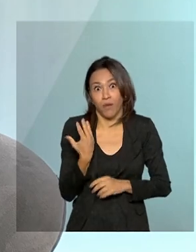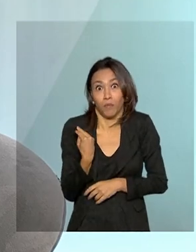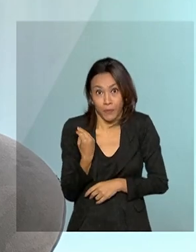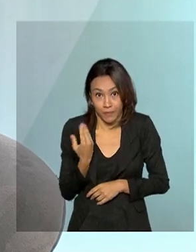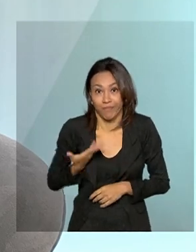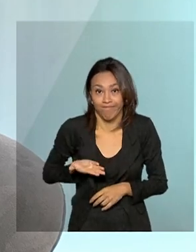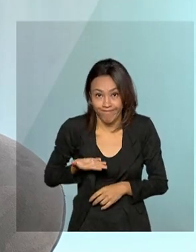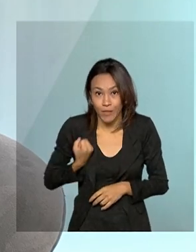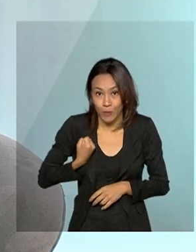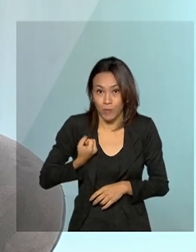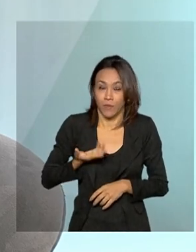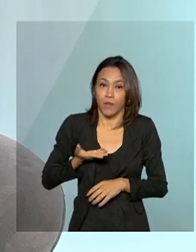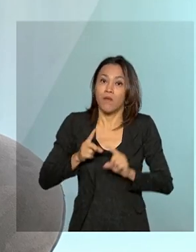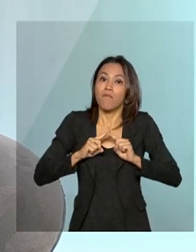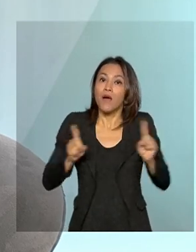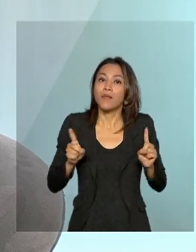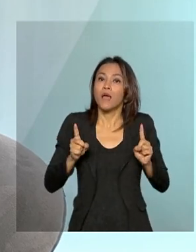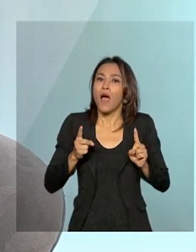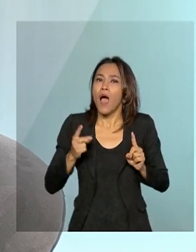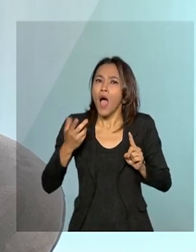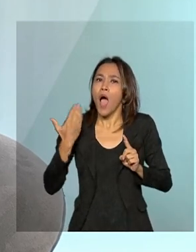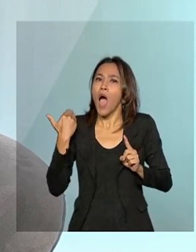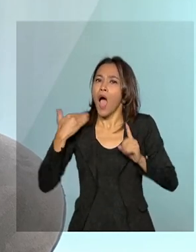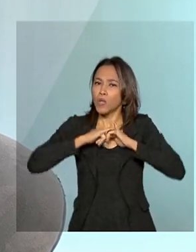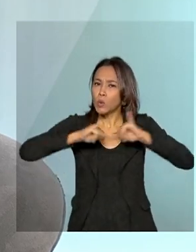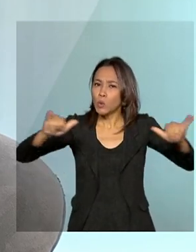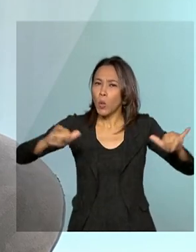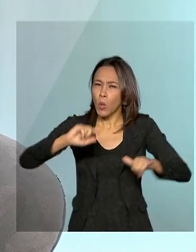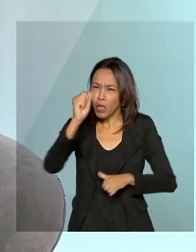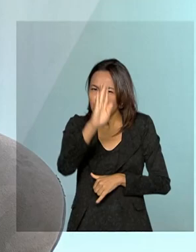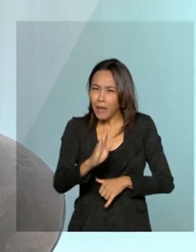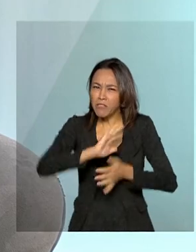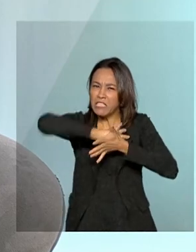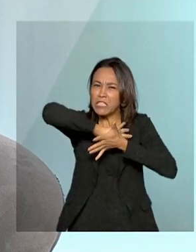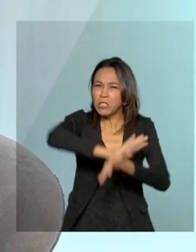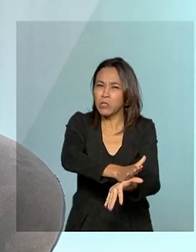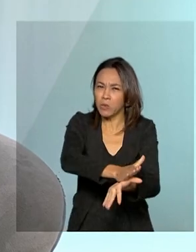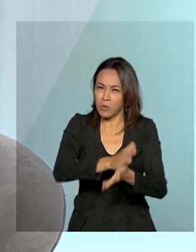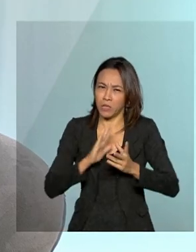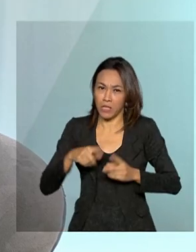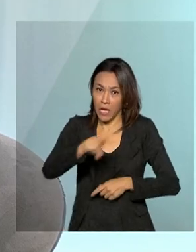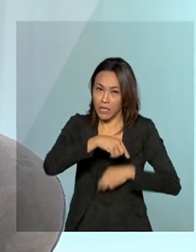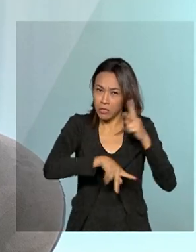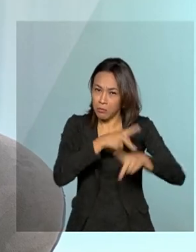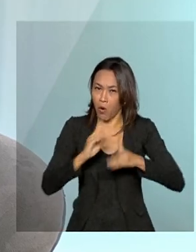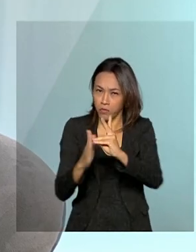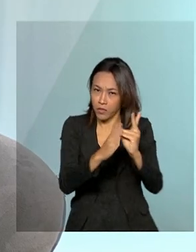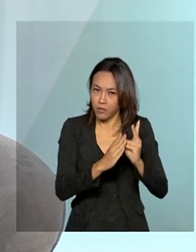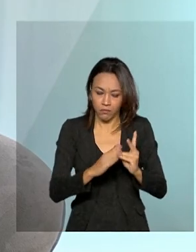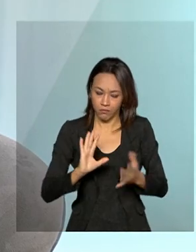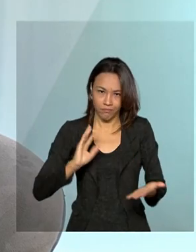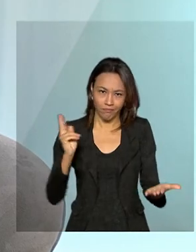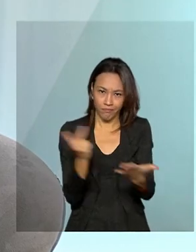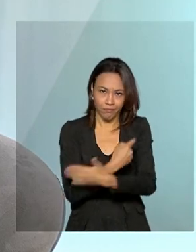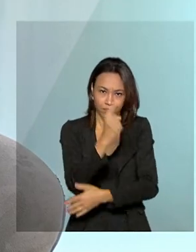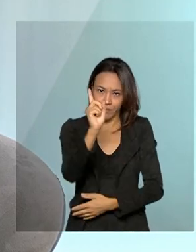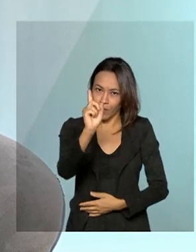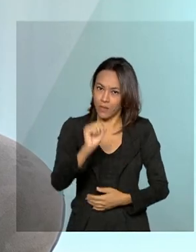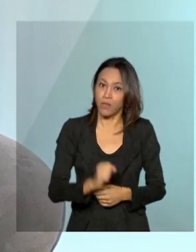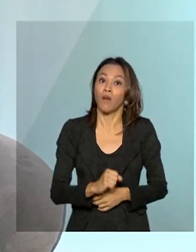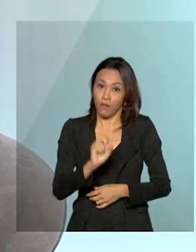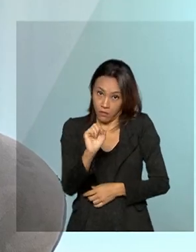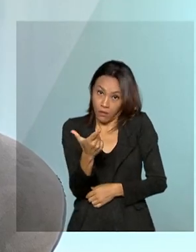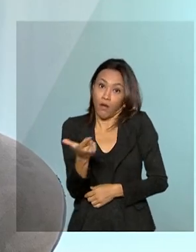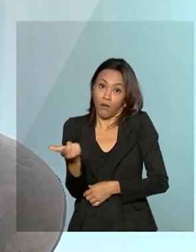muito. Mas anunciou que no Brasil nós iríamos exterminar povos. Isso não aconteceu. Covid chegou em algumas